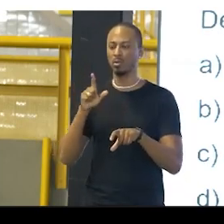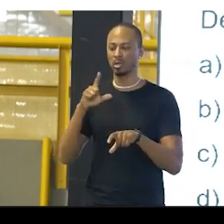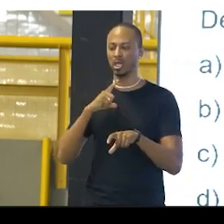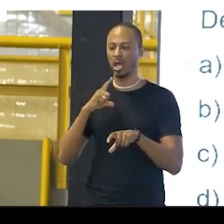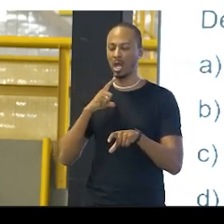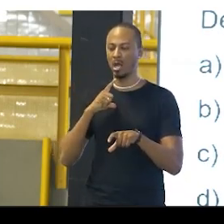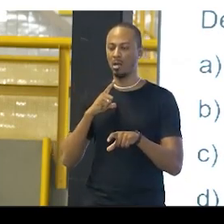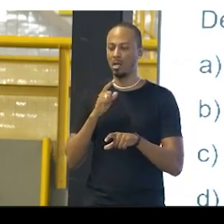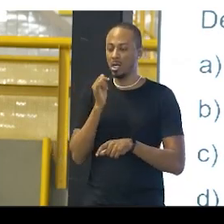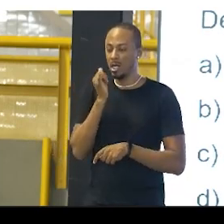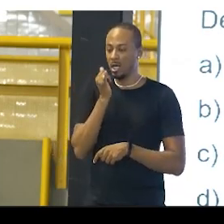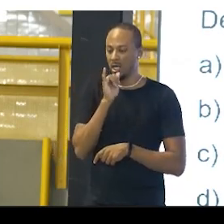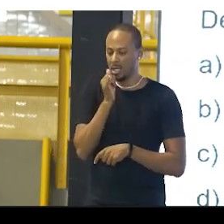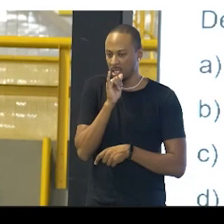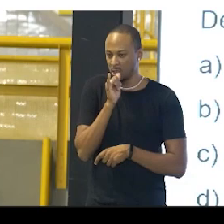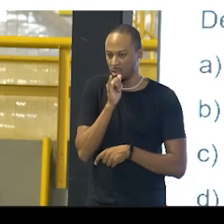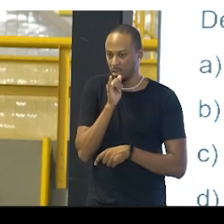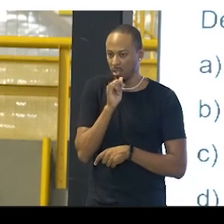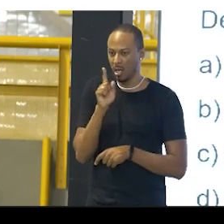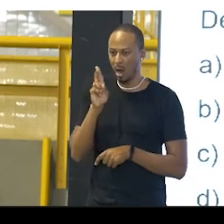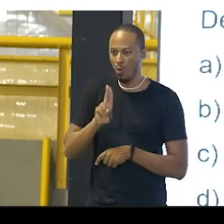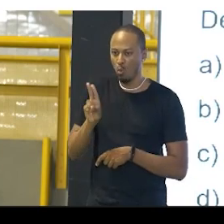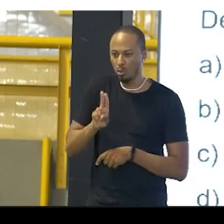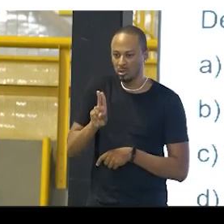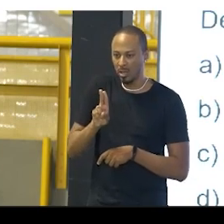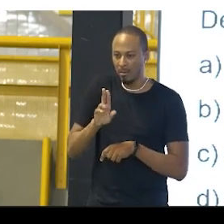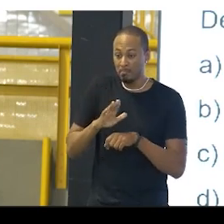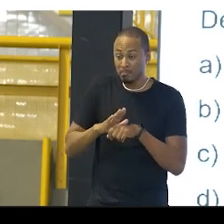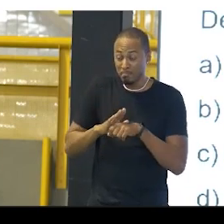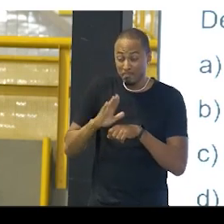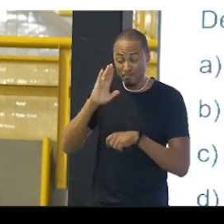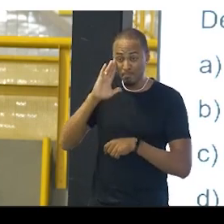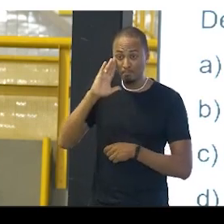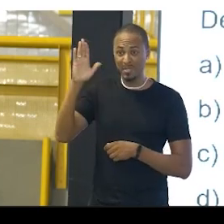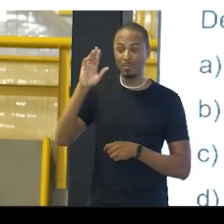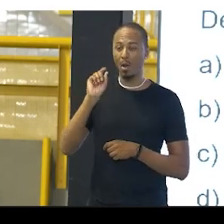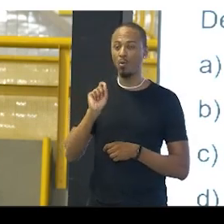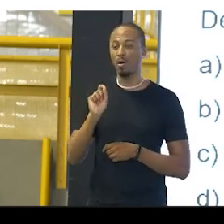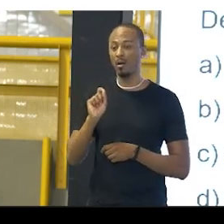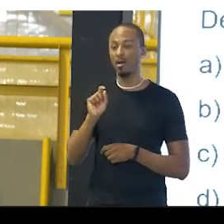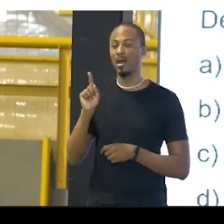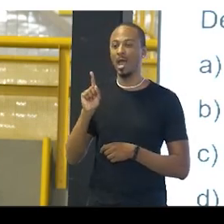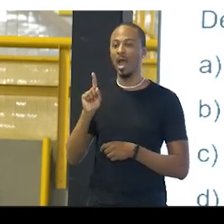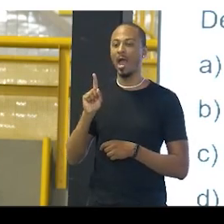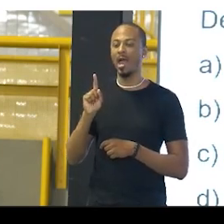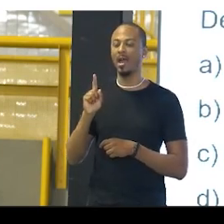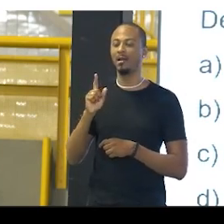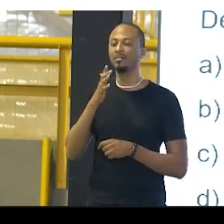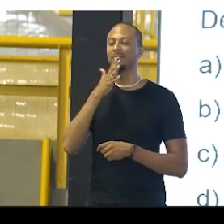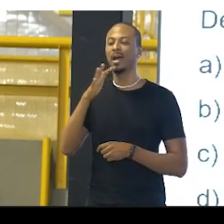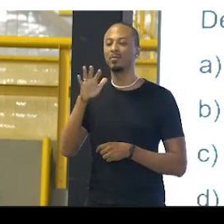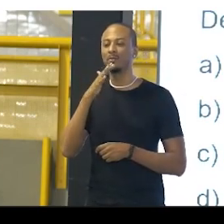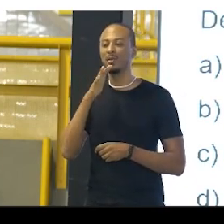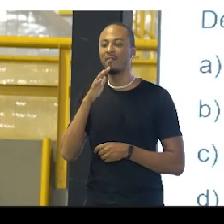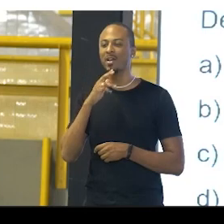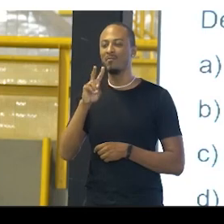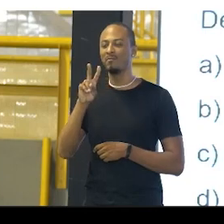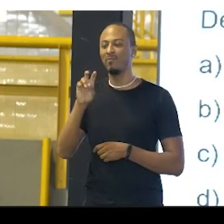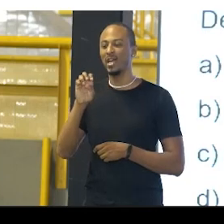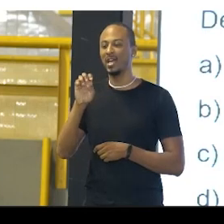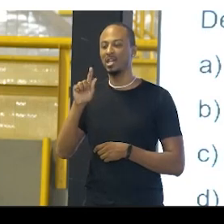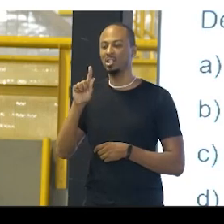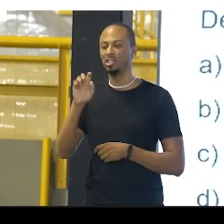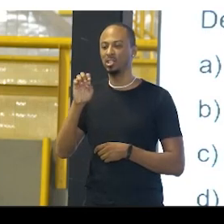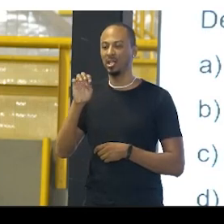E aqui na cidade, se você observar, tem panificadoras e tem pizzarias que fazem as massas